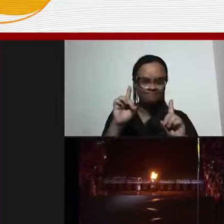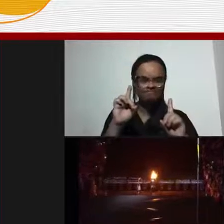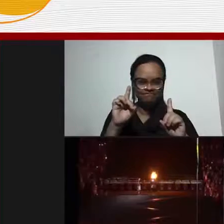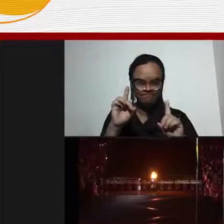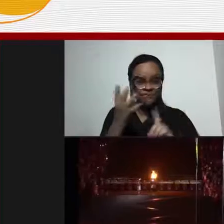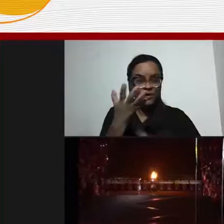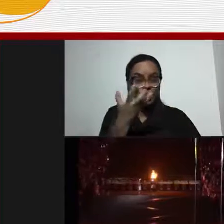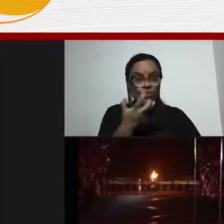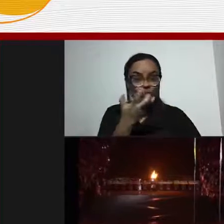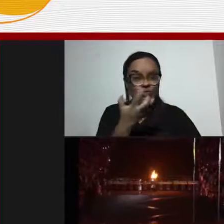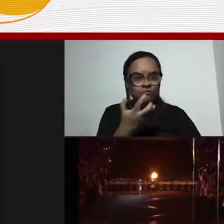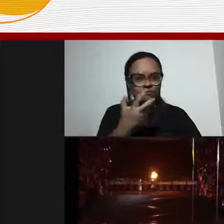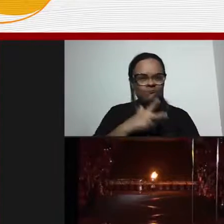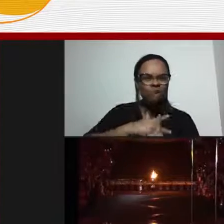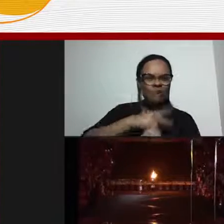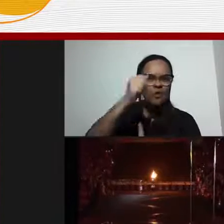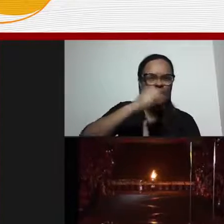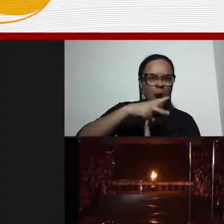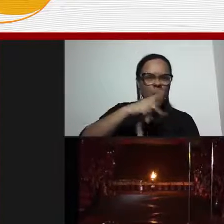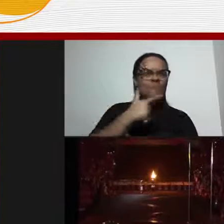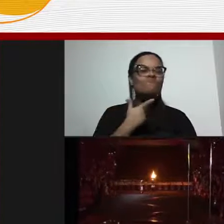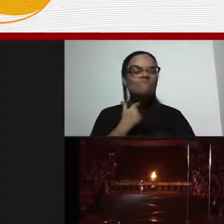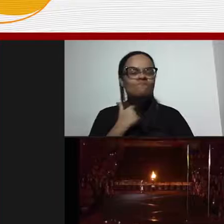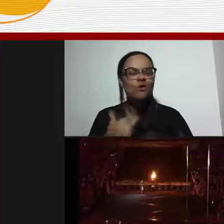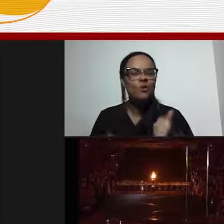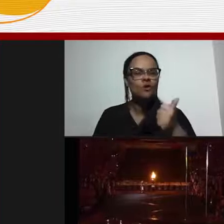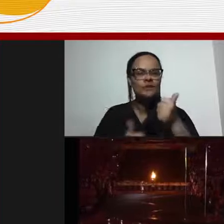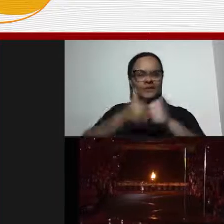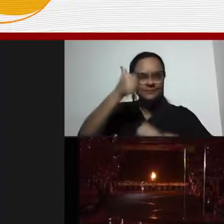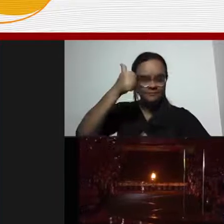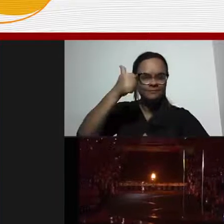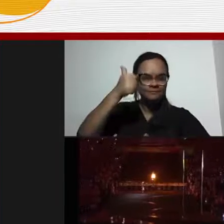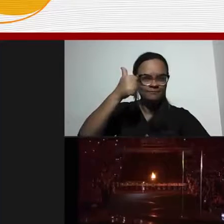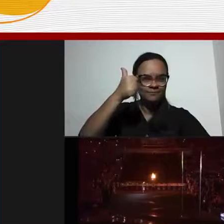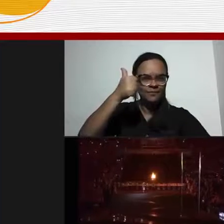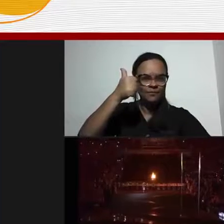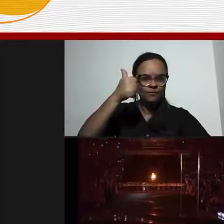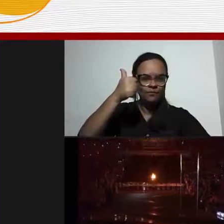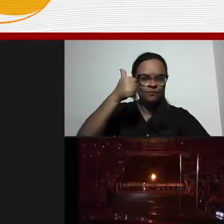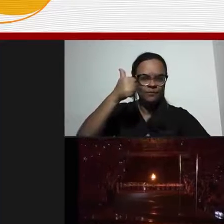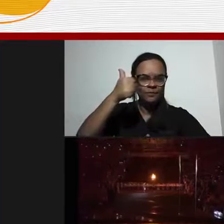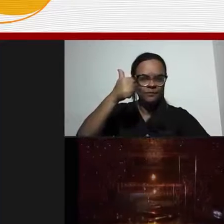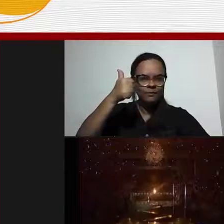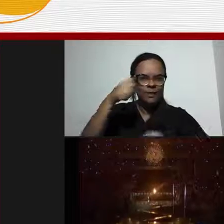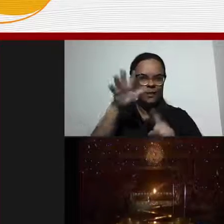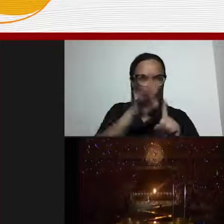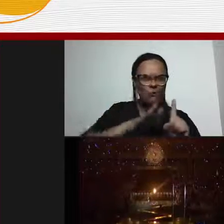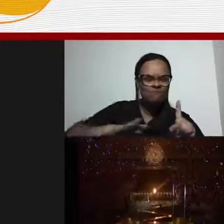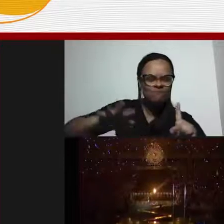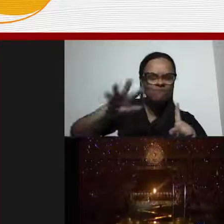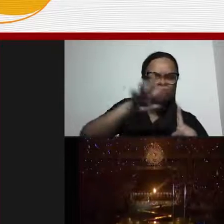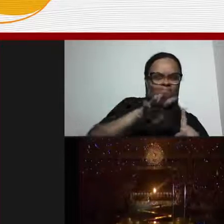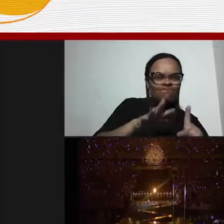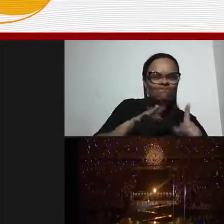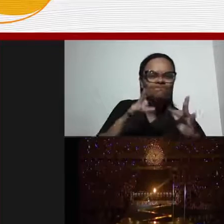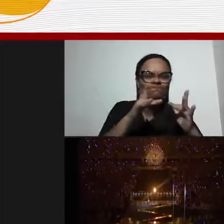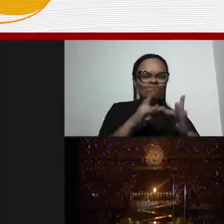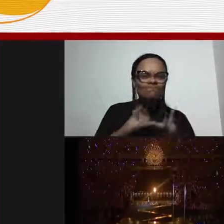quer vencer através do esporte, que quer socializar, que quer